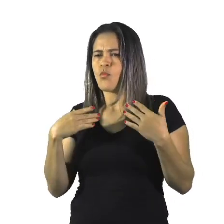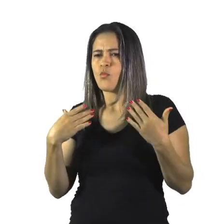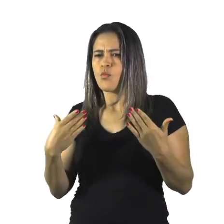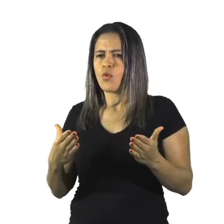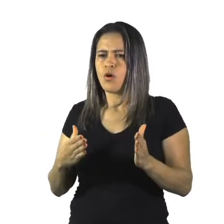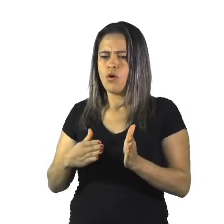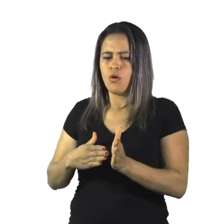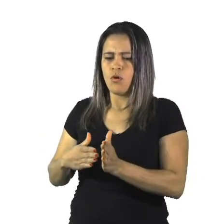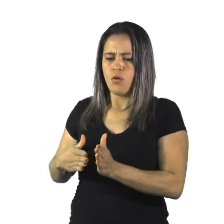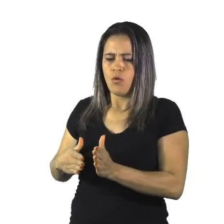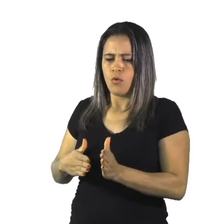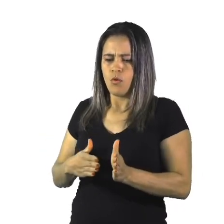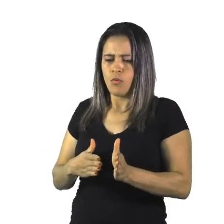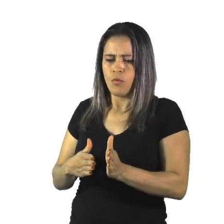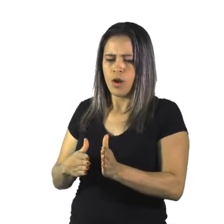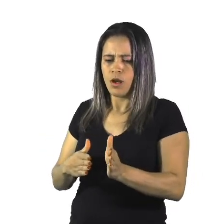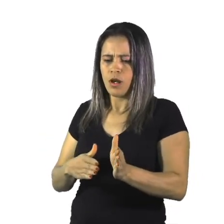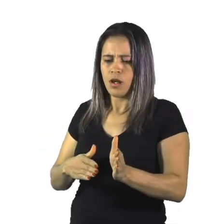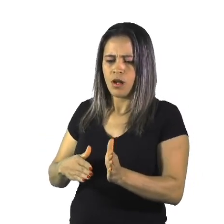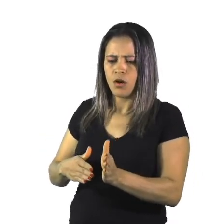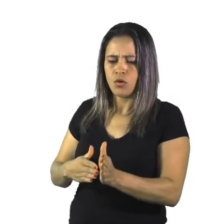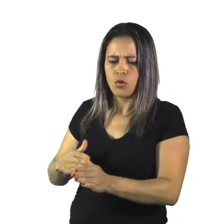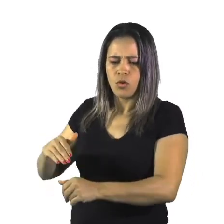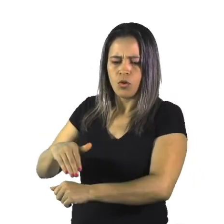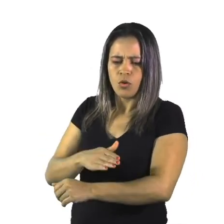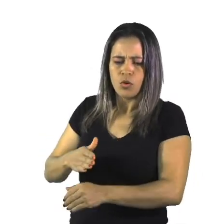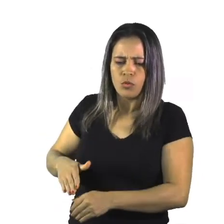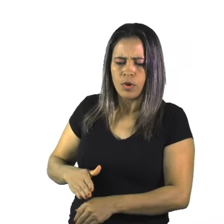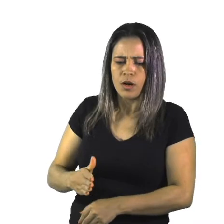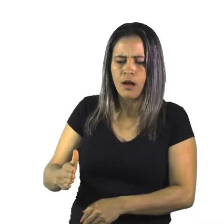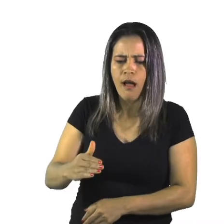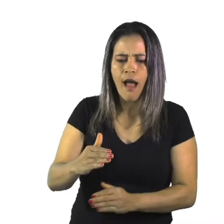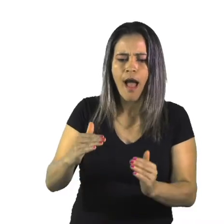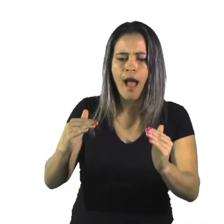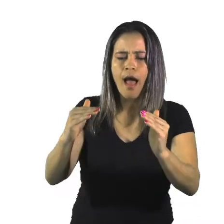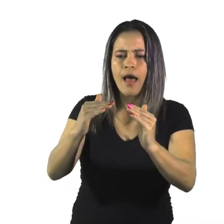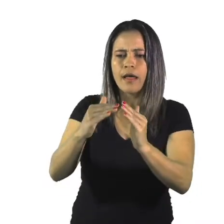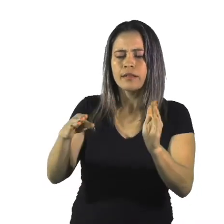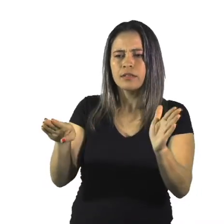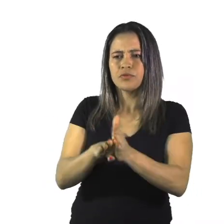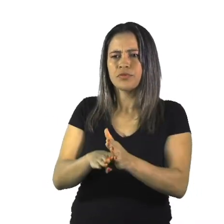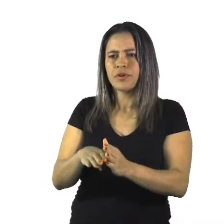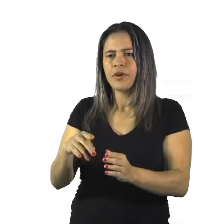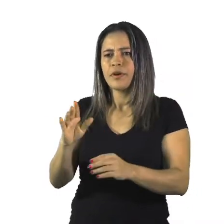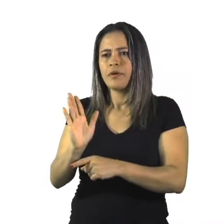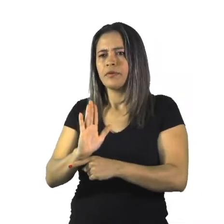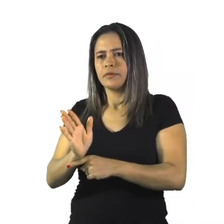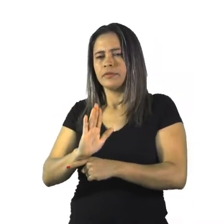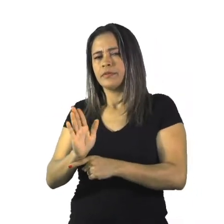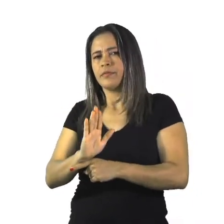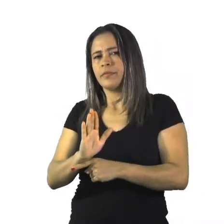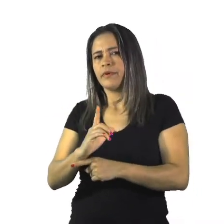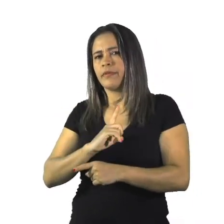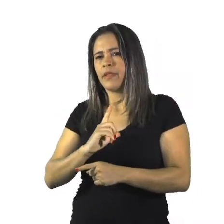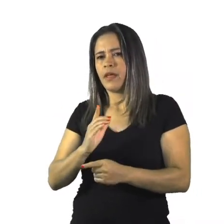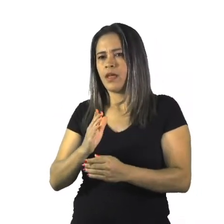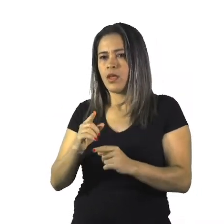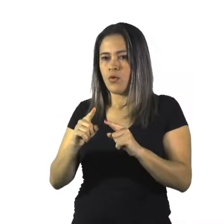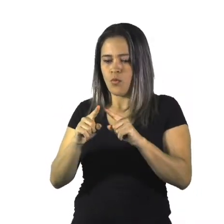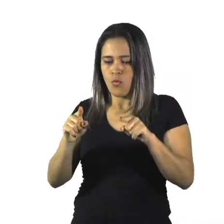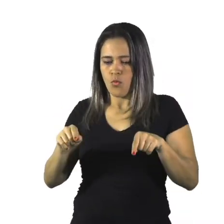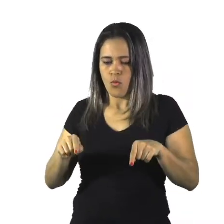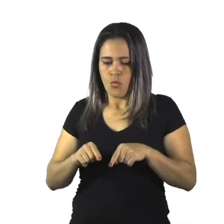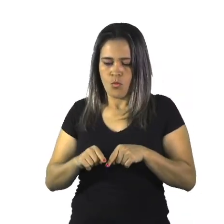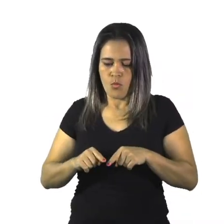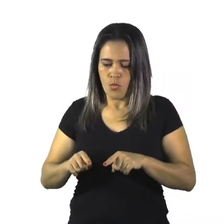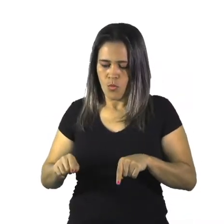da casa de Pedro até o cinema, né? E ele está dividido em quadrados, né? E a